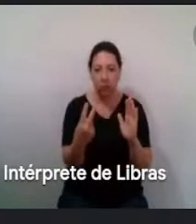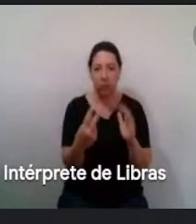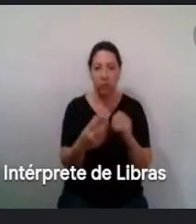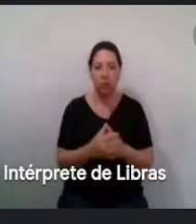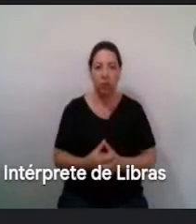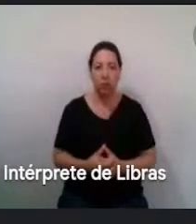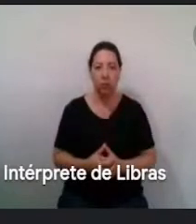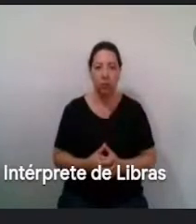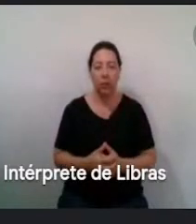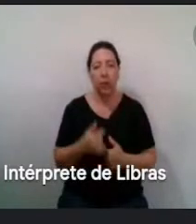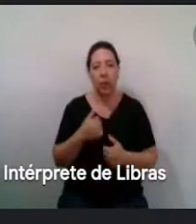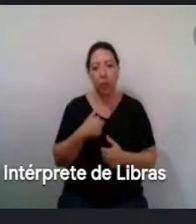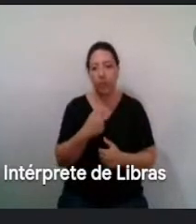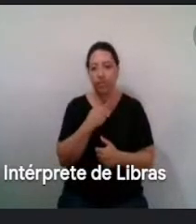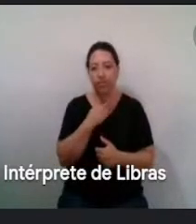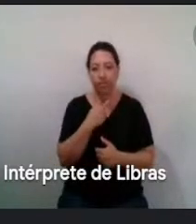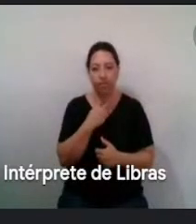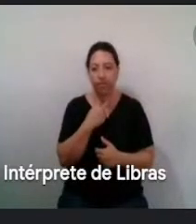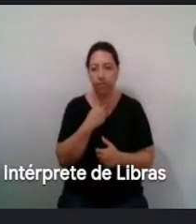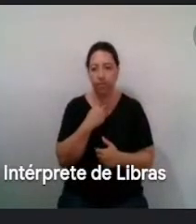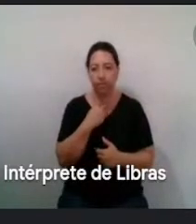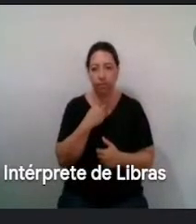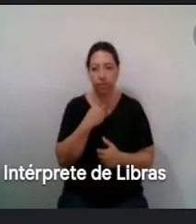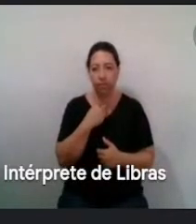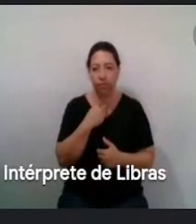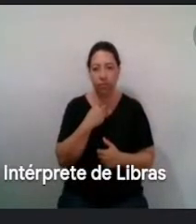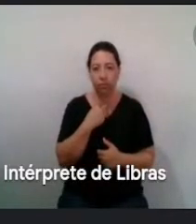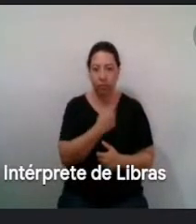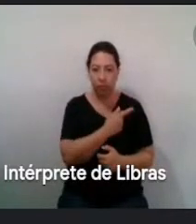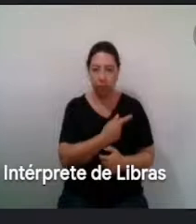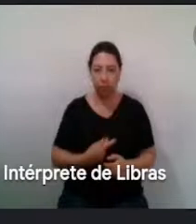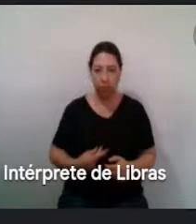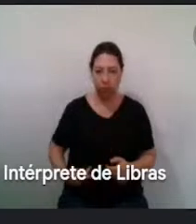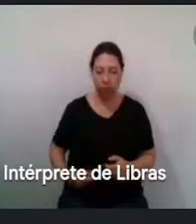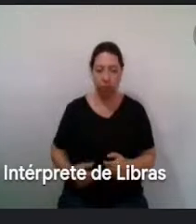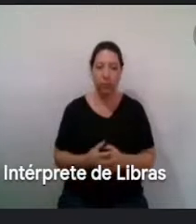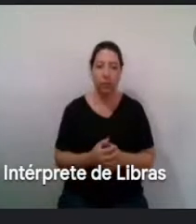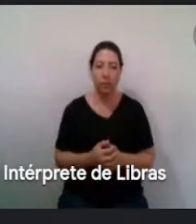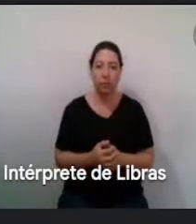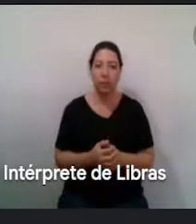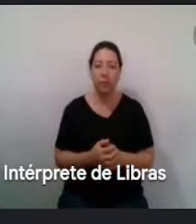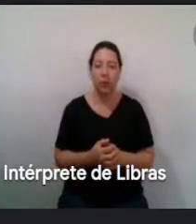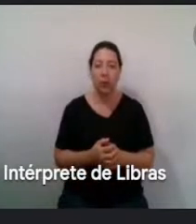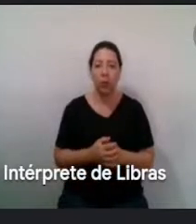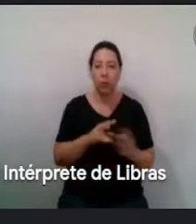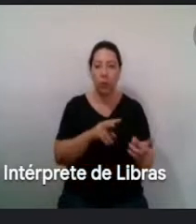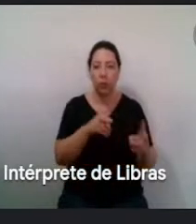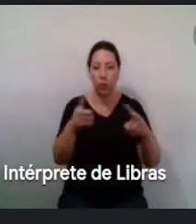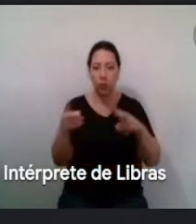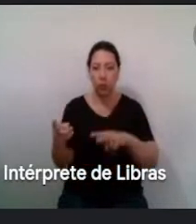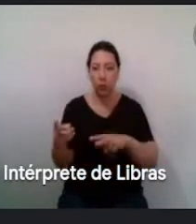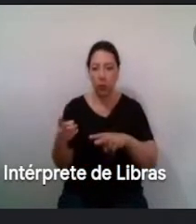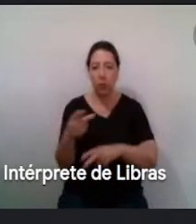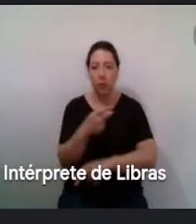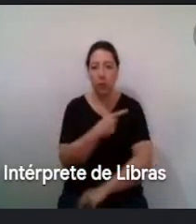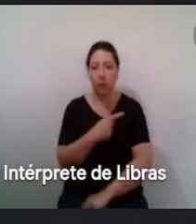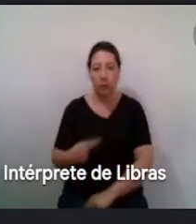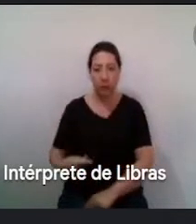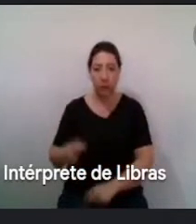razão do meu impedimento para atuar, o item 2 da pauta, passa a presidência da sessão para o